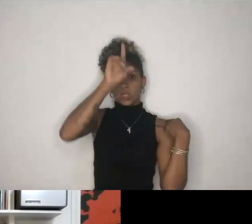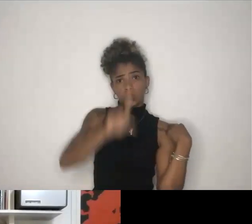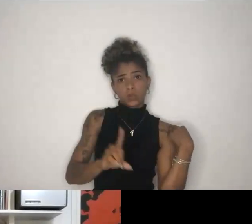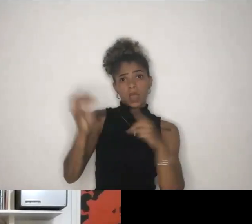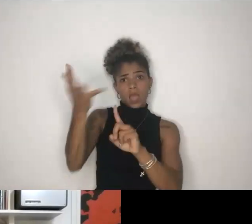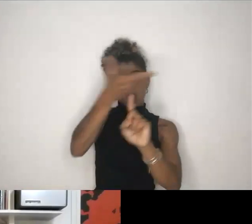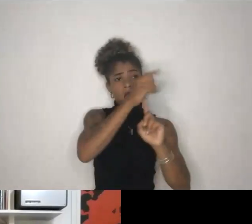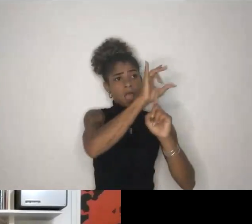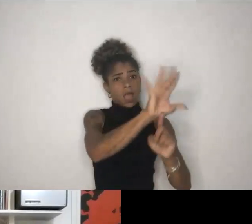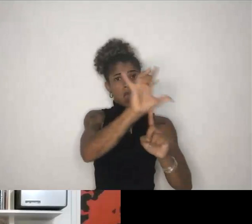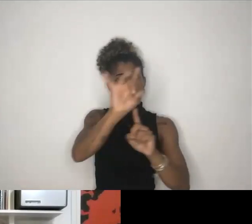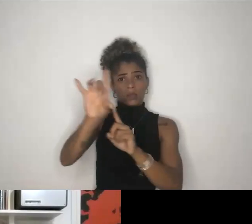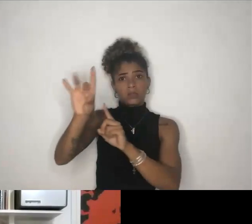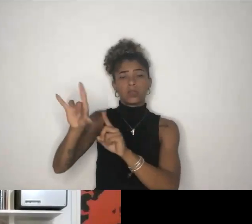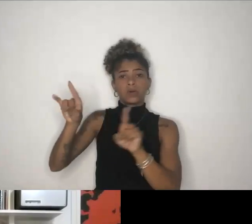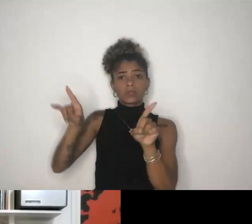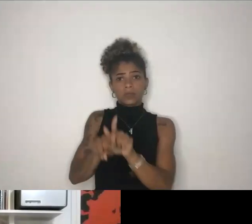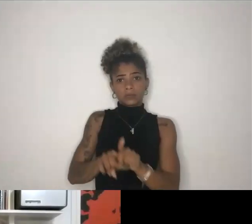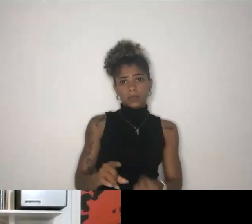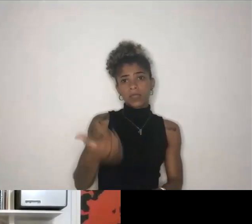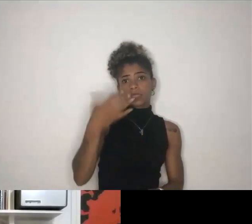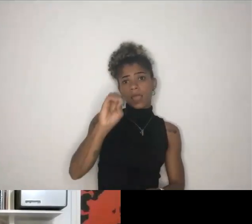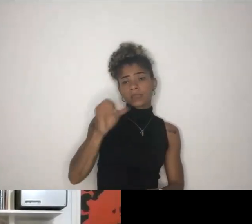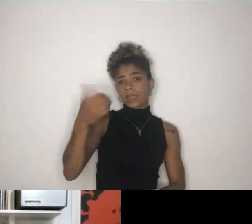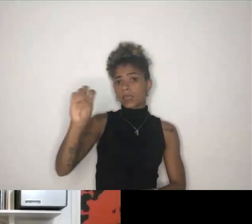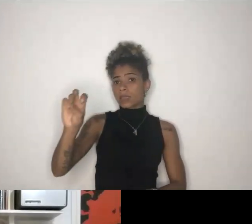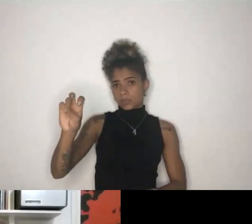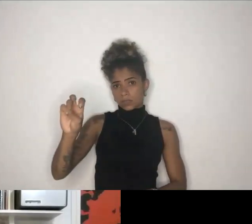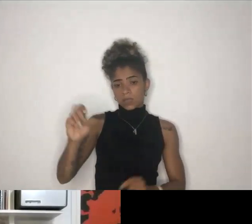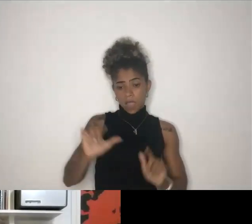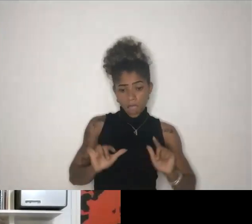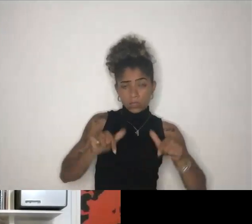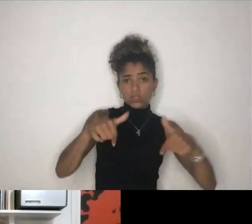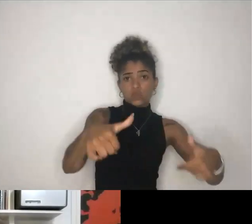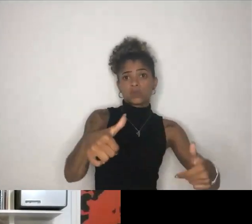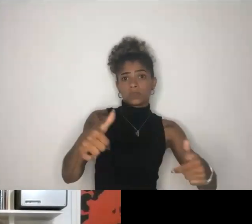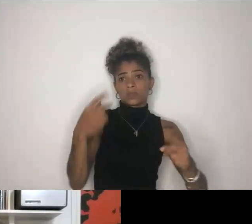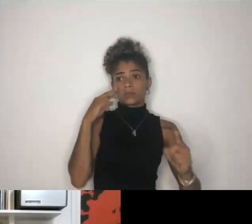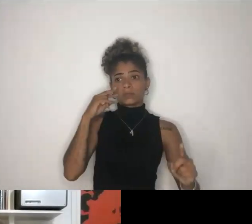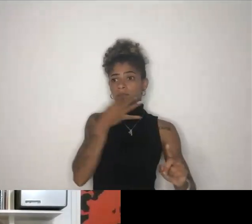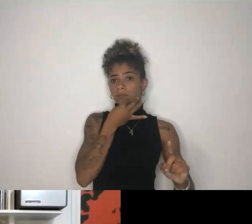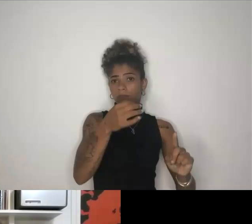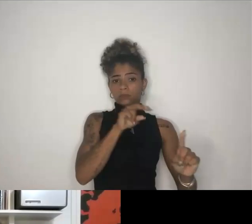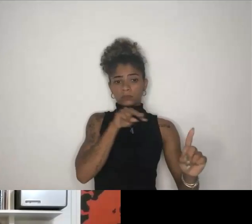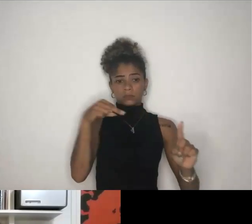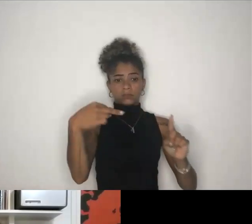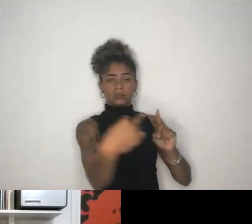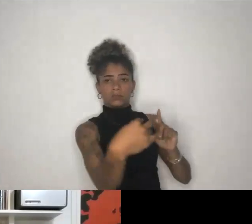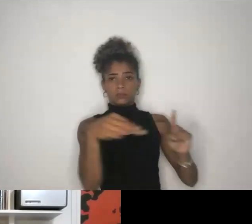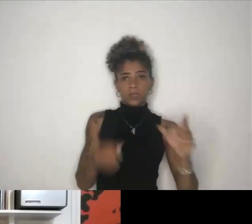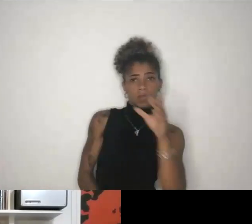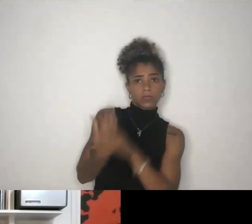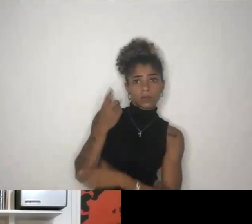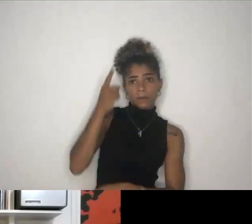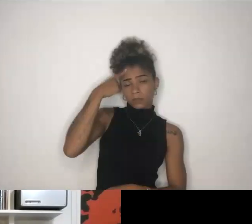ods traçando no mínimo 10 a 15 ações da Visão da direção de criação em cima